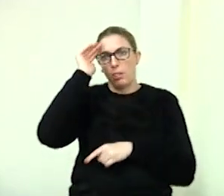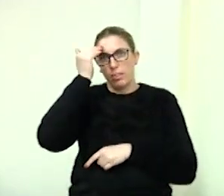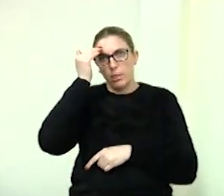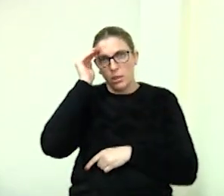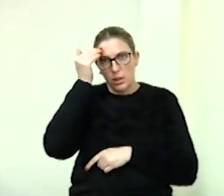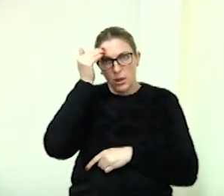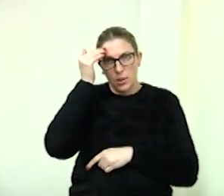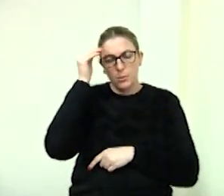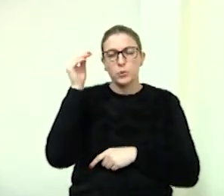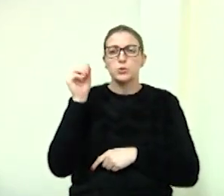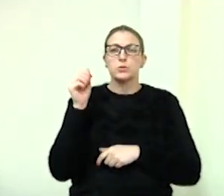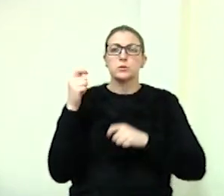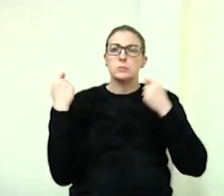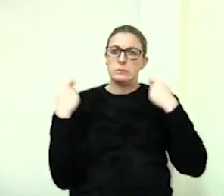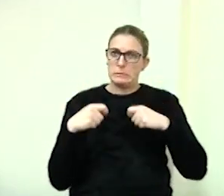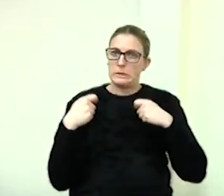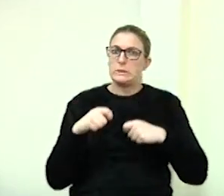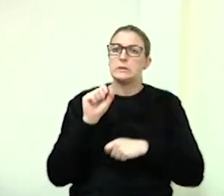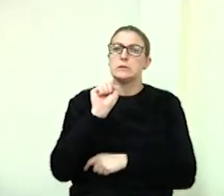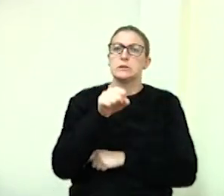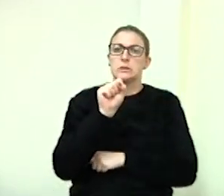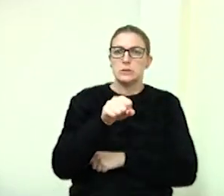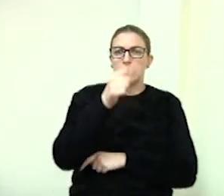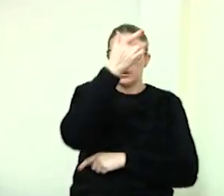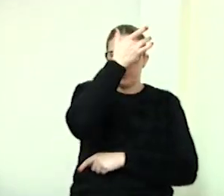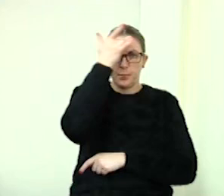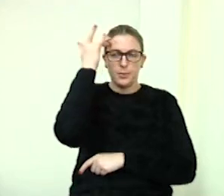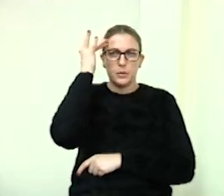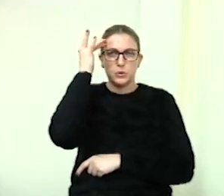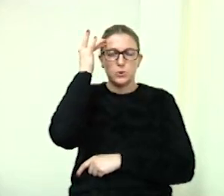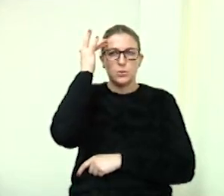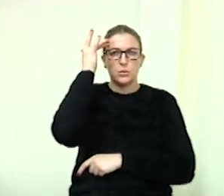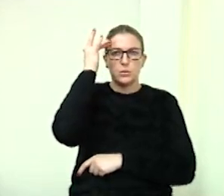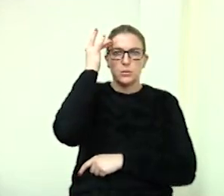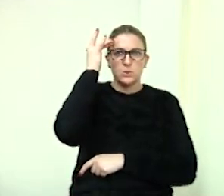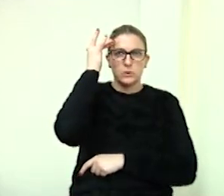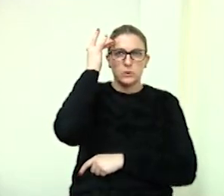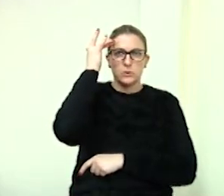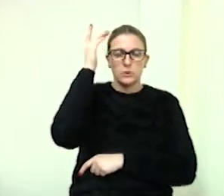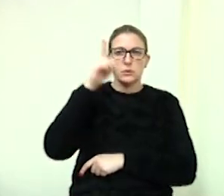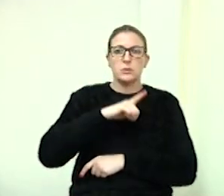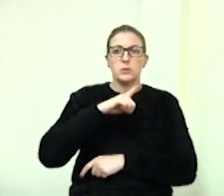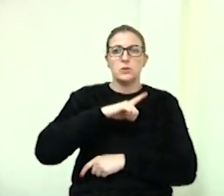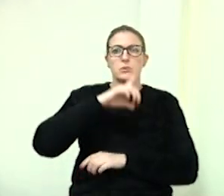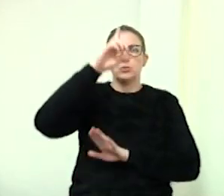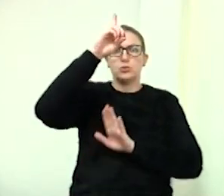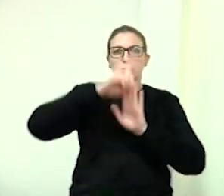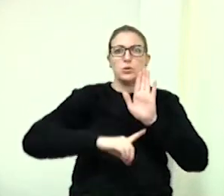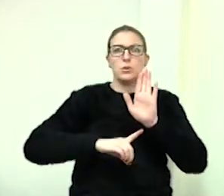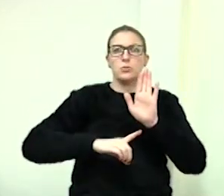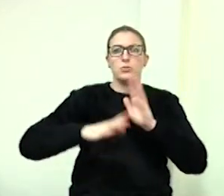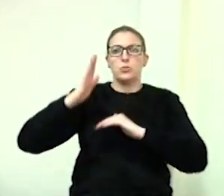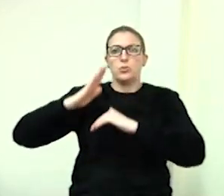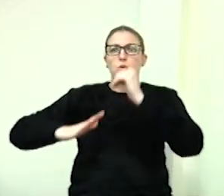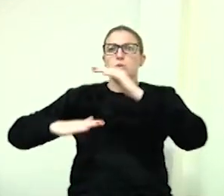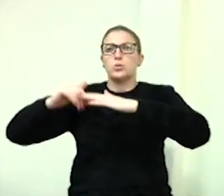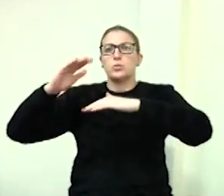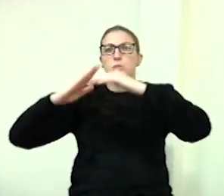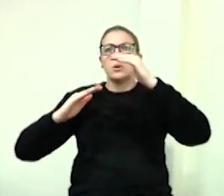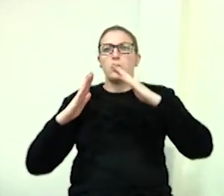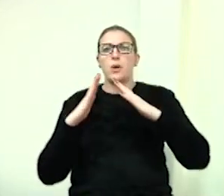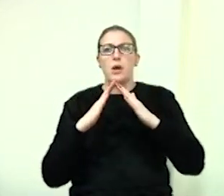necessidade hoje das pessoas reformarem ou terem um direito de construção da sua casa própria.